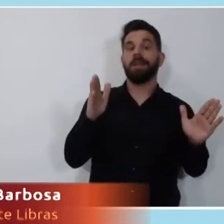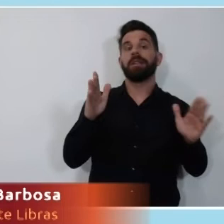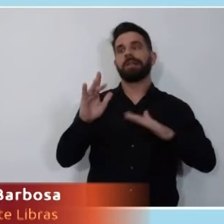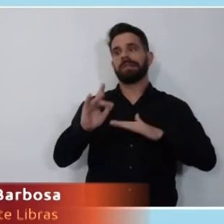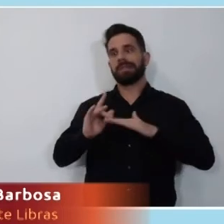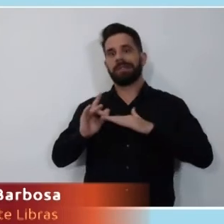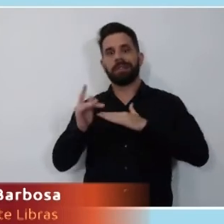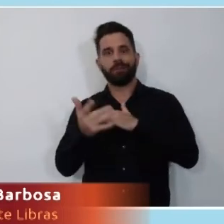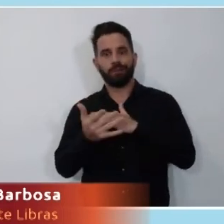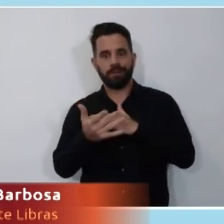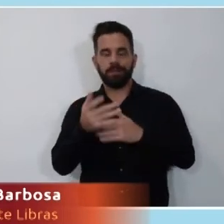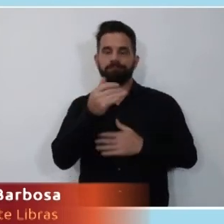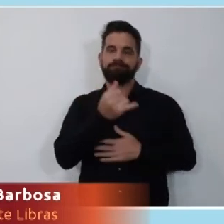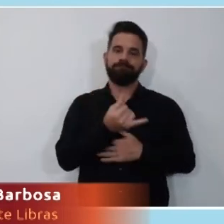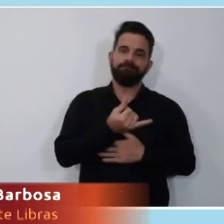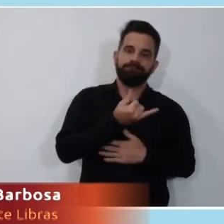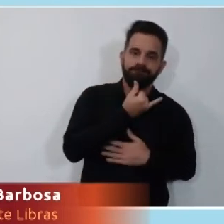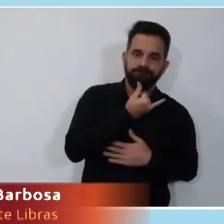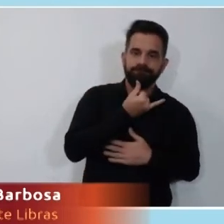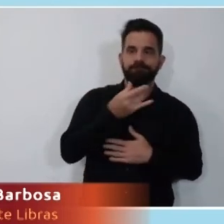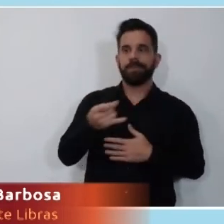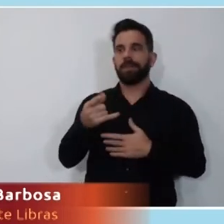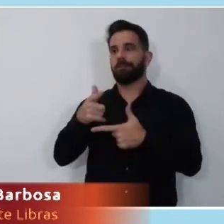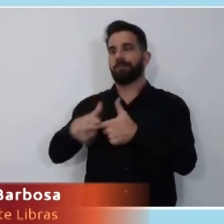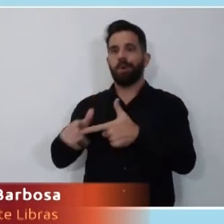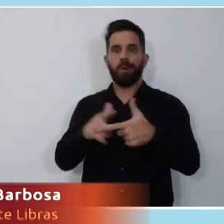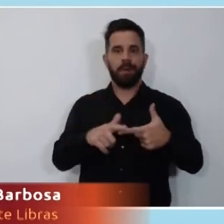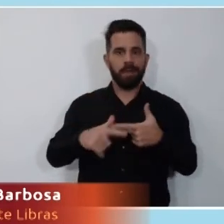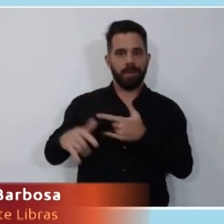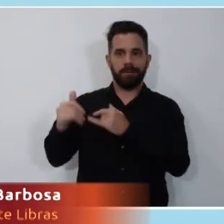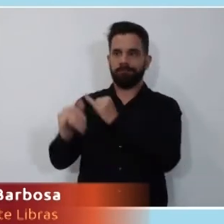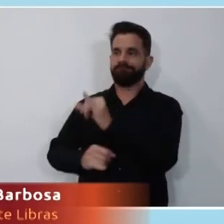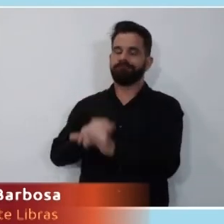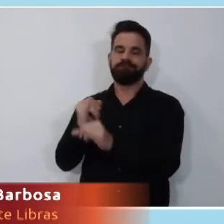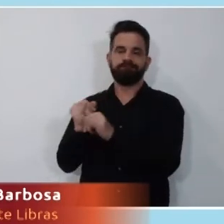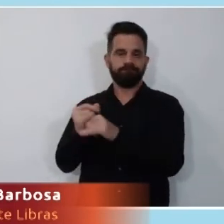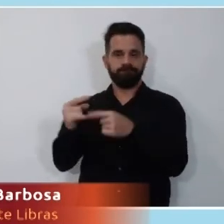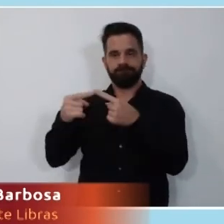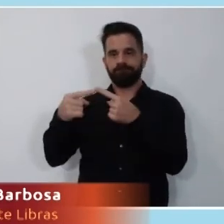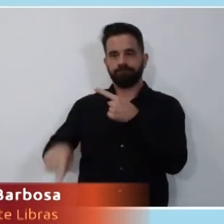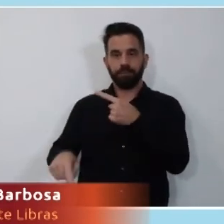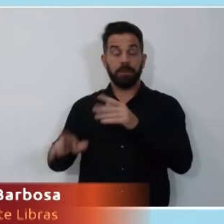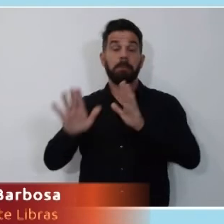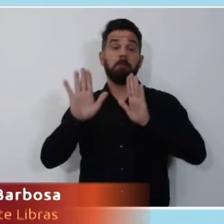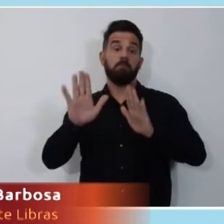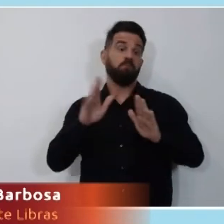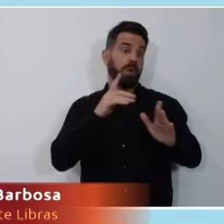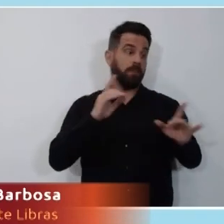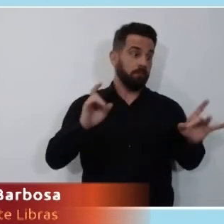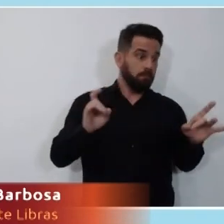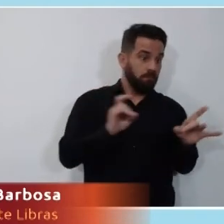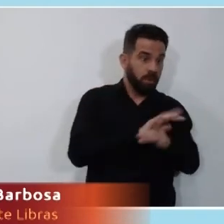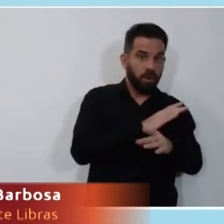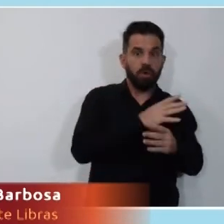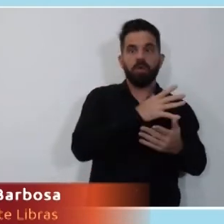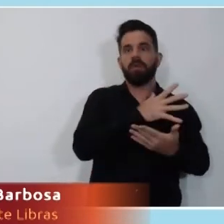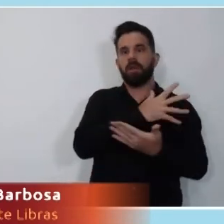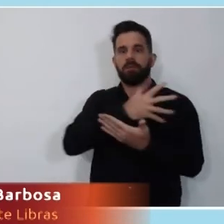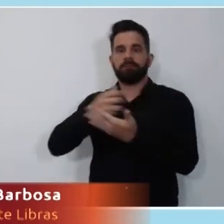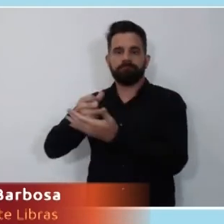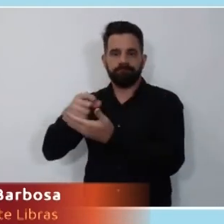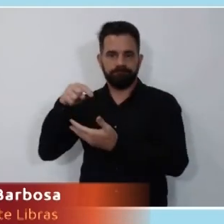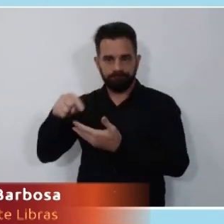não estamos transmitindo hoje por causa de problemas técnicos, mas vamos colocar o programa assim que possível no ar, completo, para que você